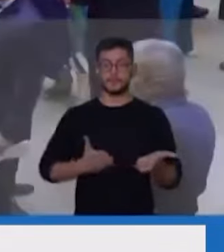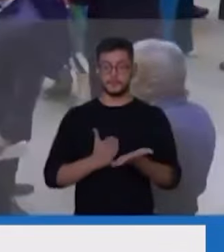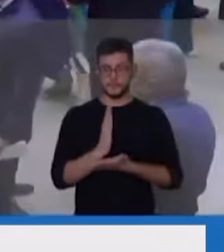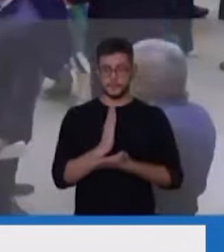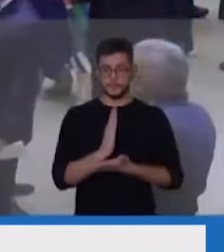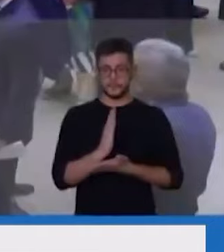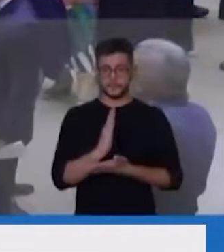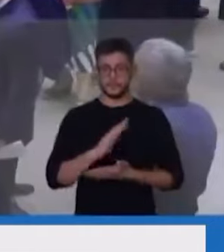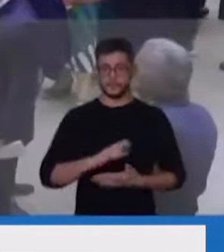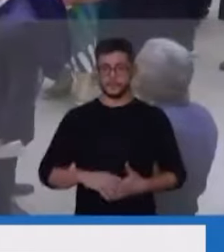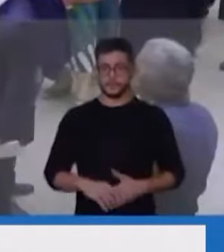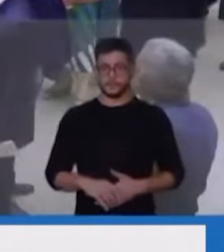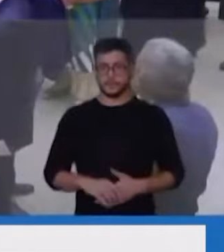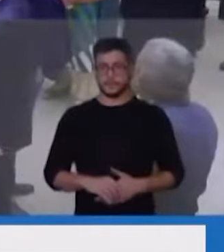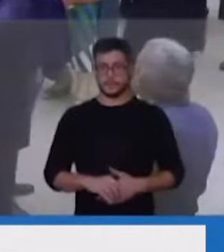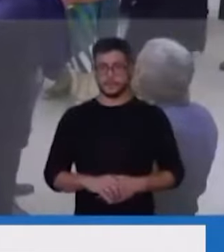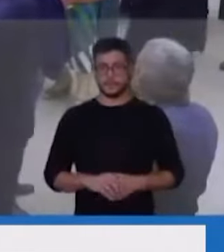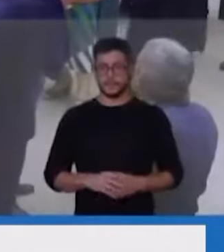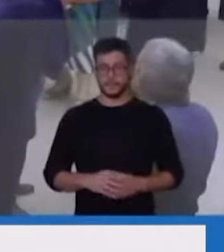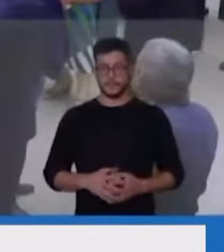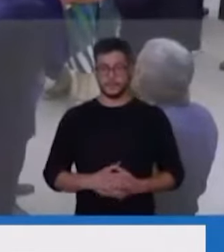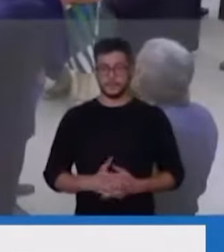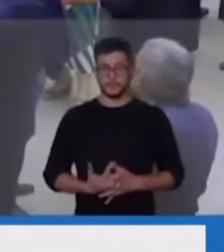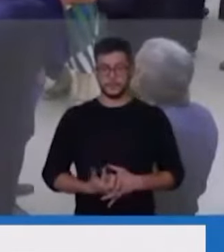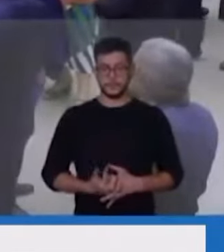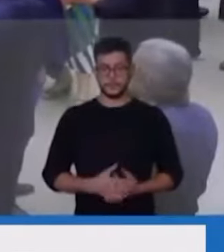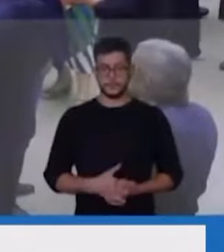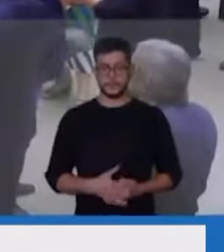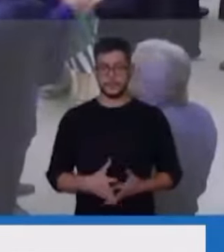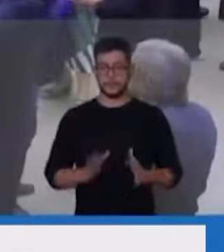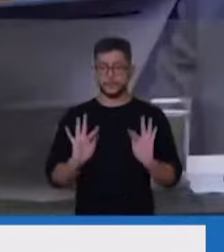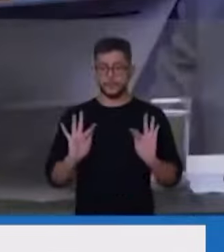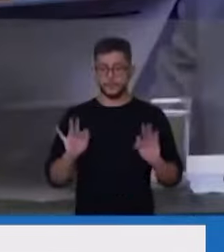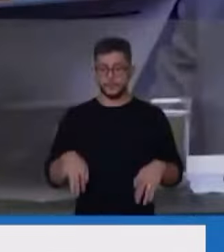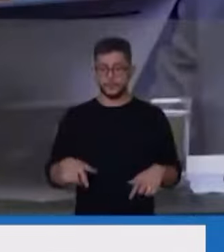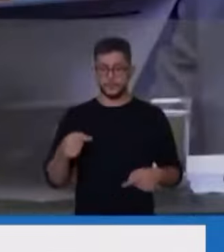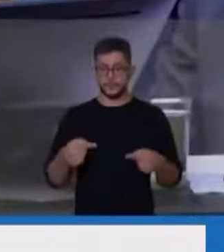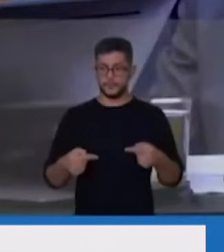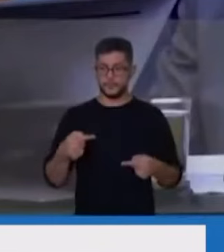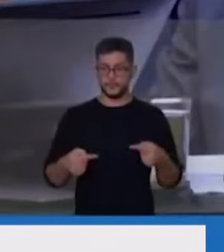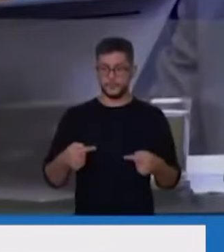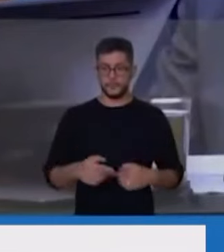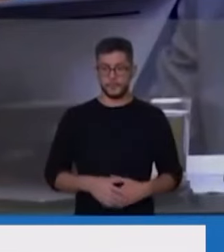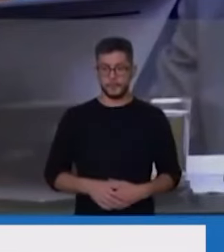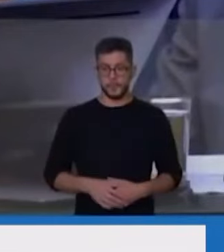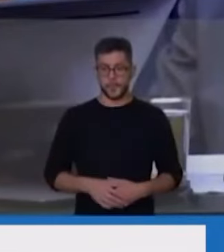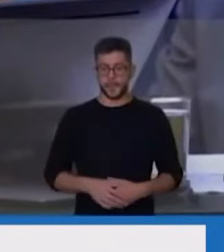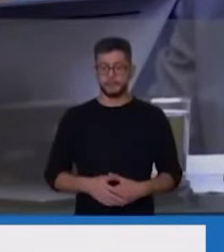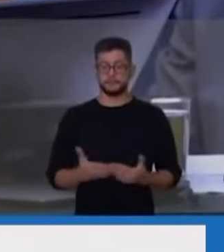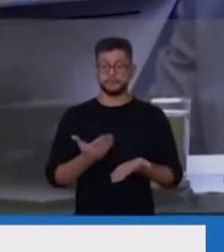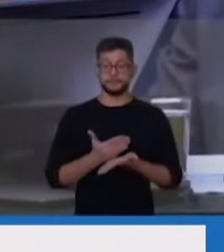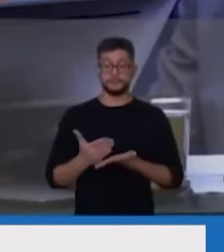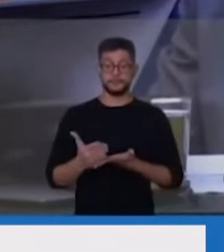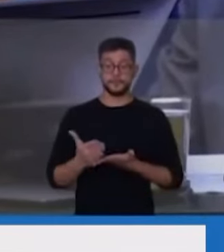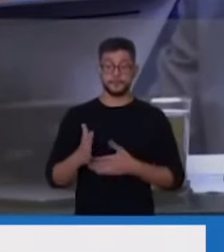costurar os apoios municipais pro pleito ou seja uma licença então para candidaturas e também para fazer